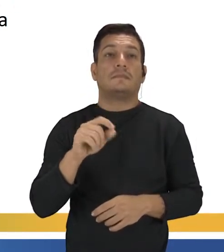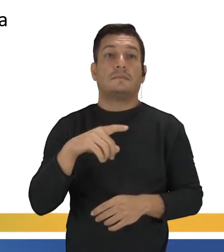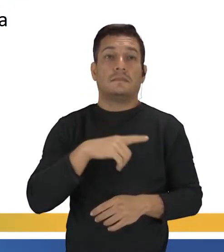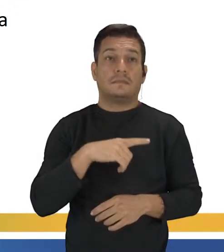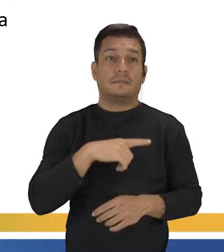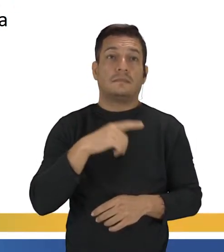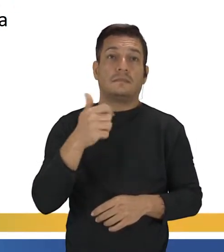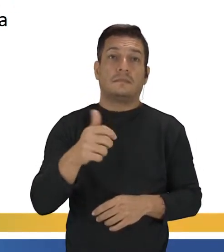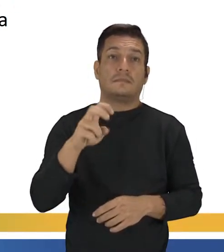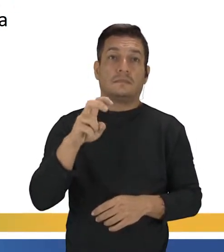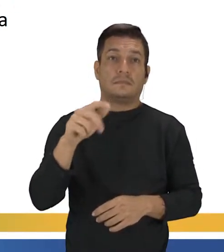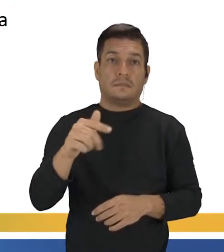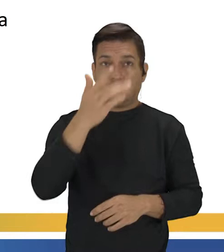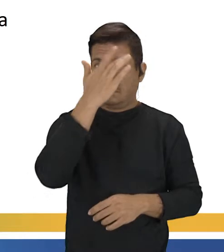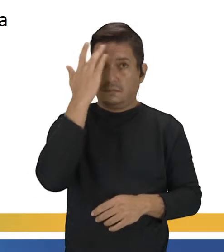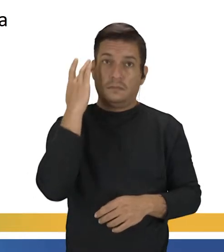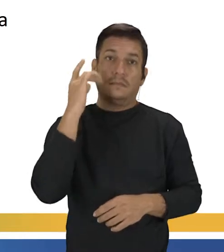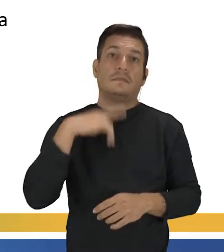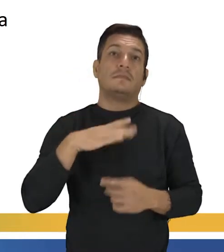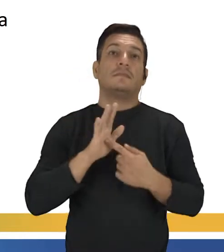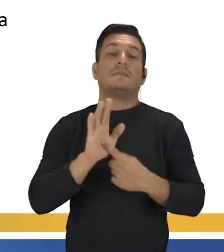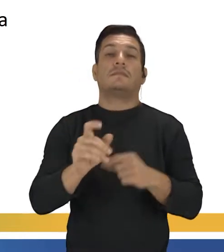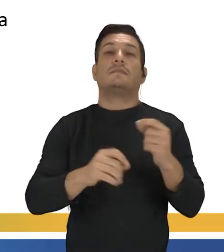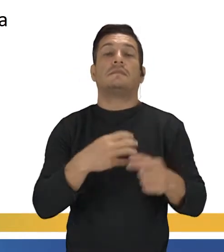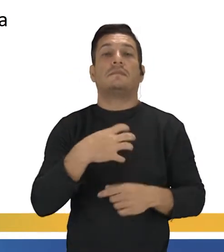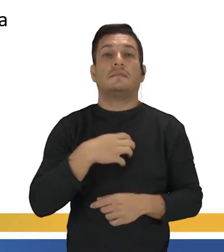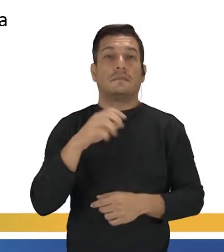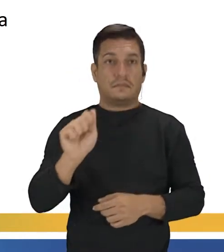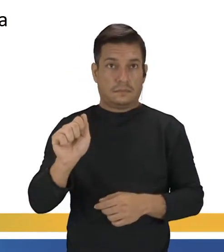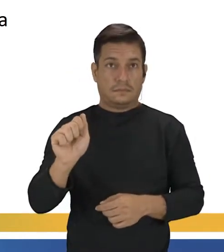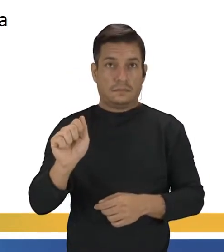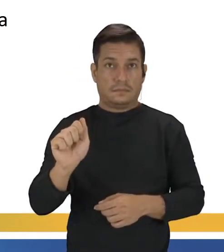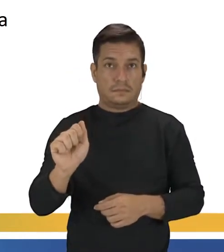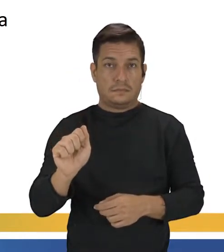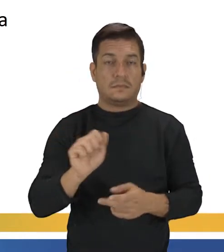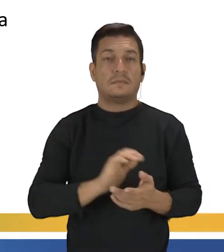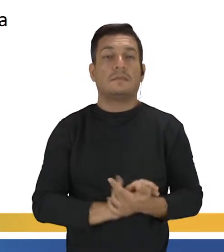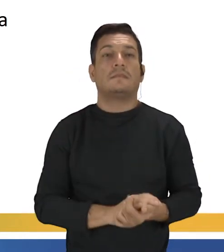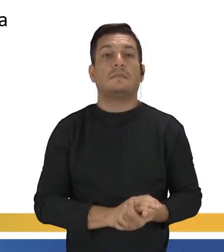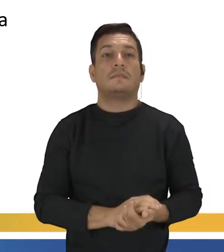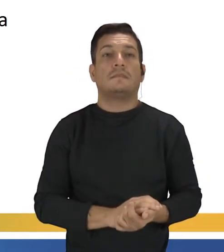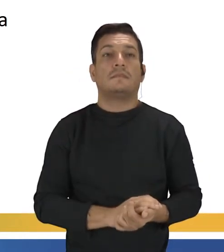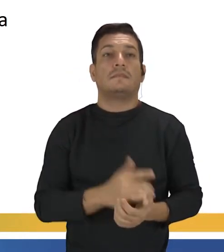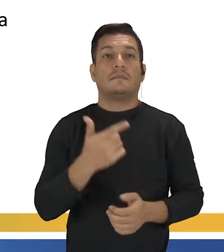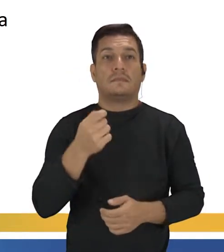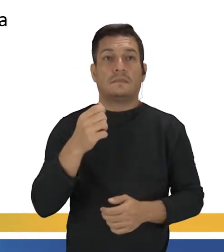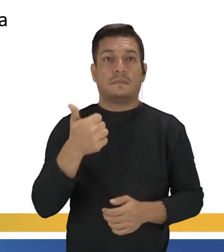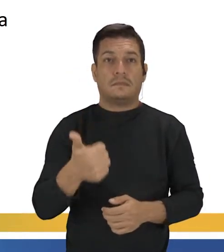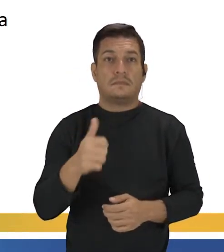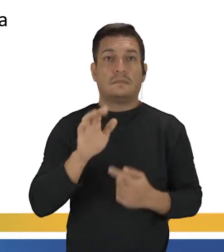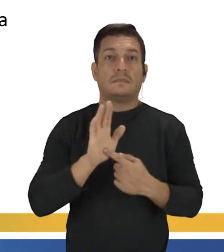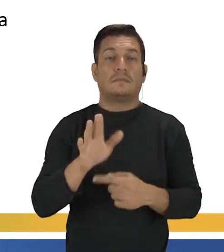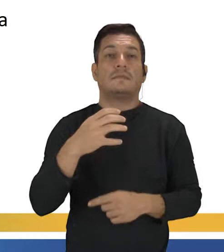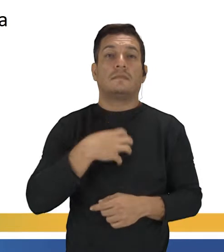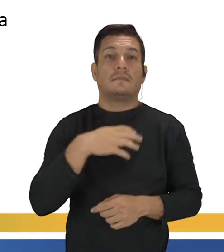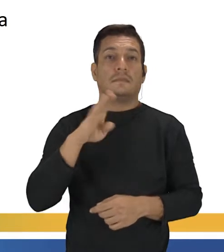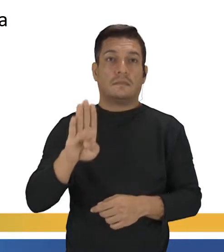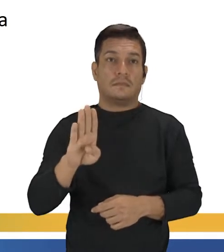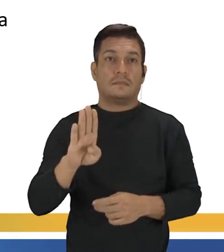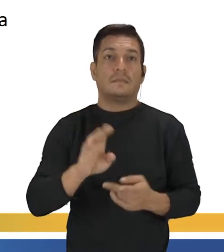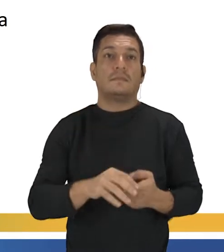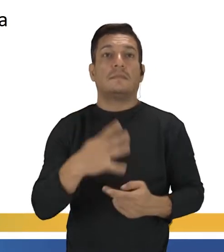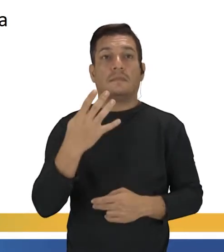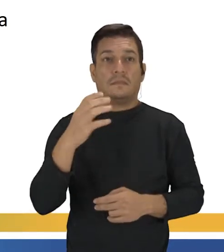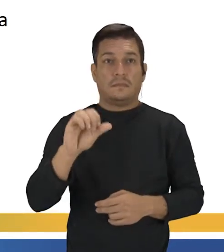que 157 pessoas apresentam sintoma A, tá? 201 apresentam sintoma B